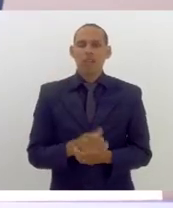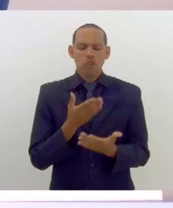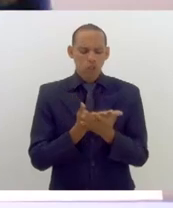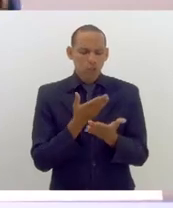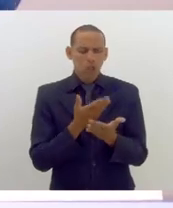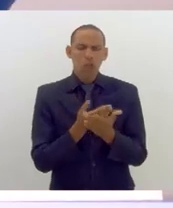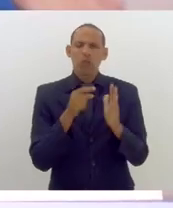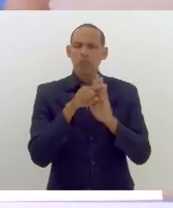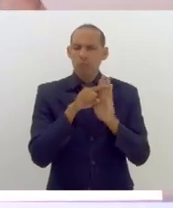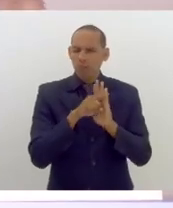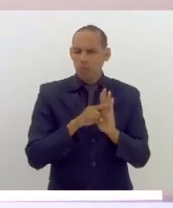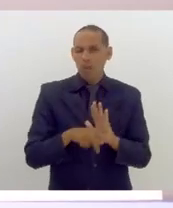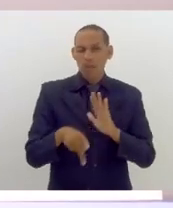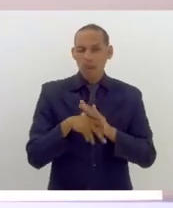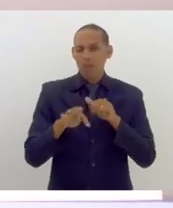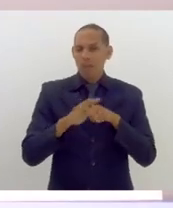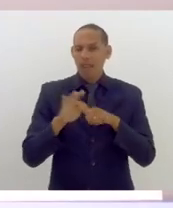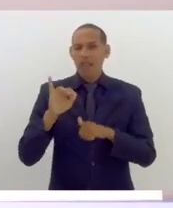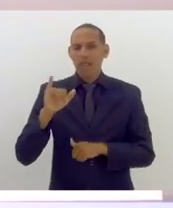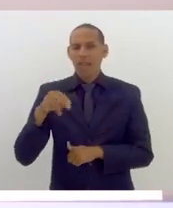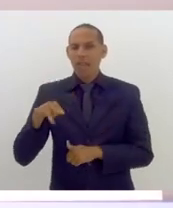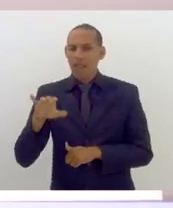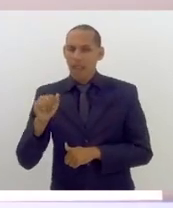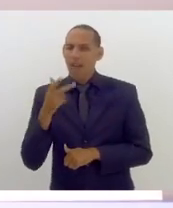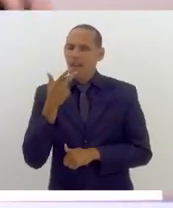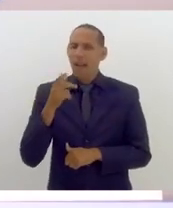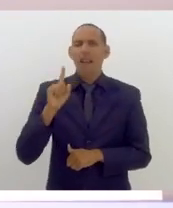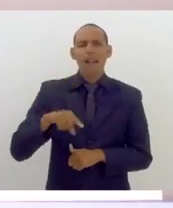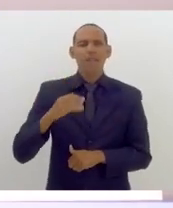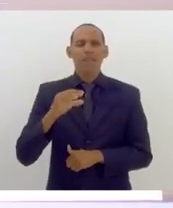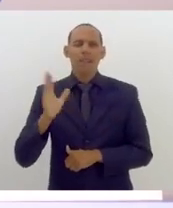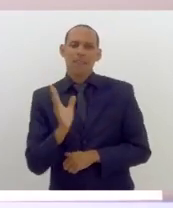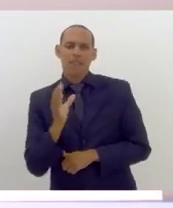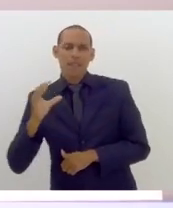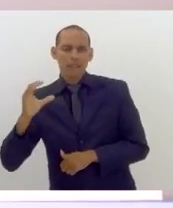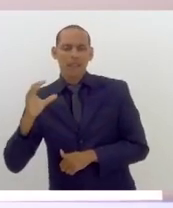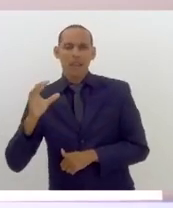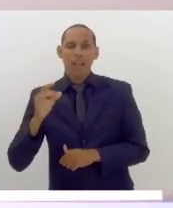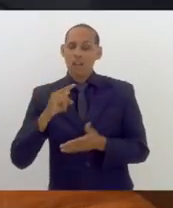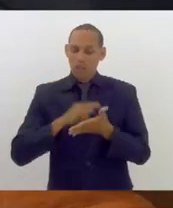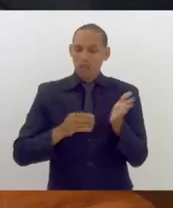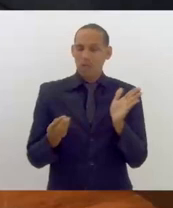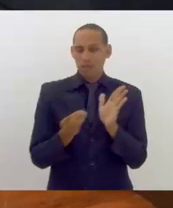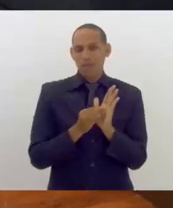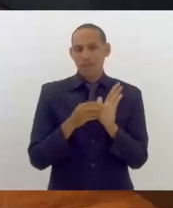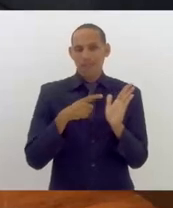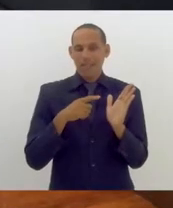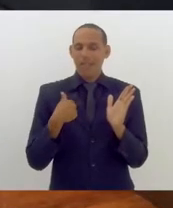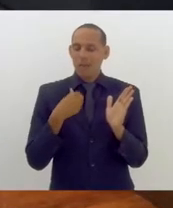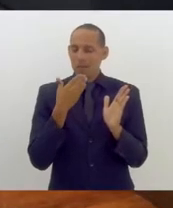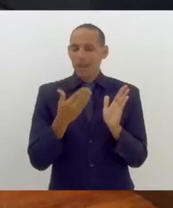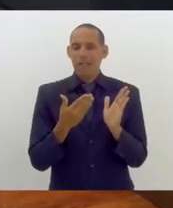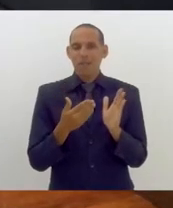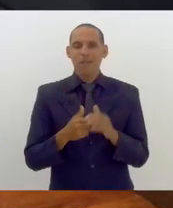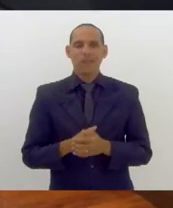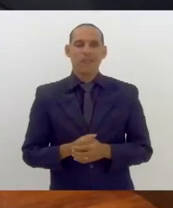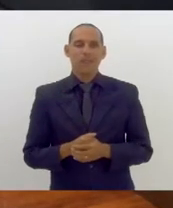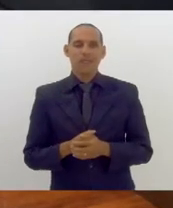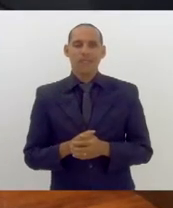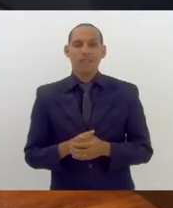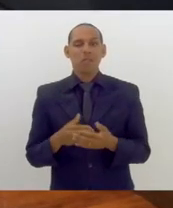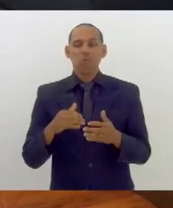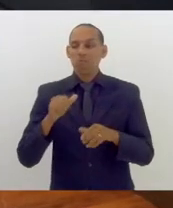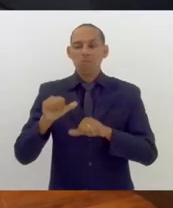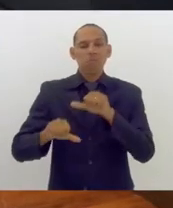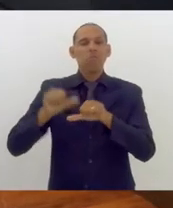estudado pelos técnicos do ineia que já classificado como sei se nós temos essa documentação aqui que eu solicitei E